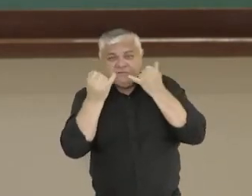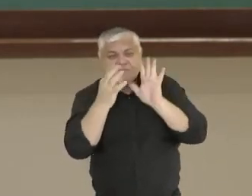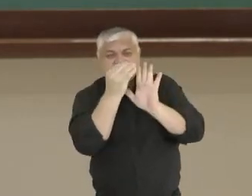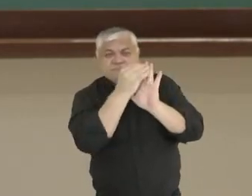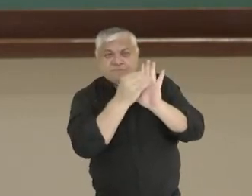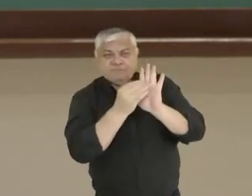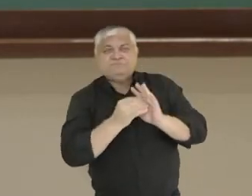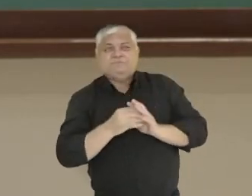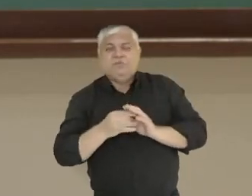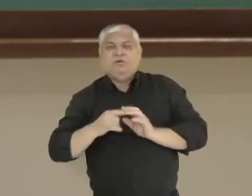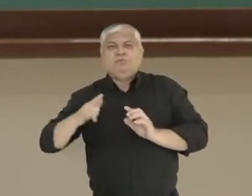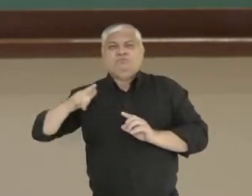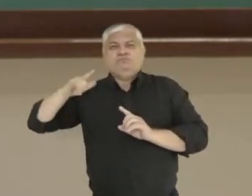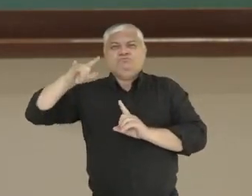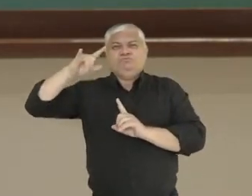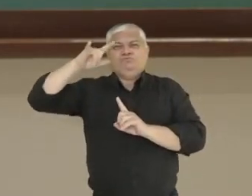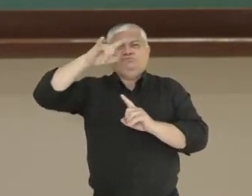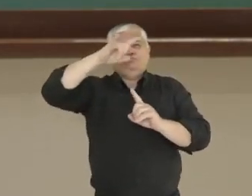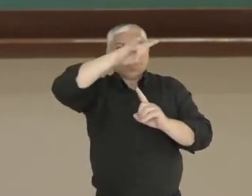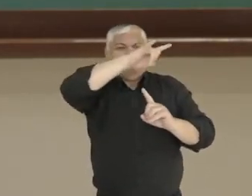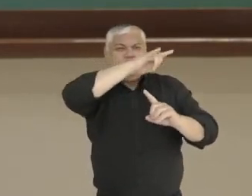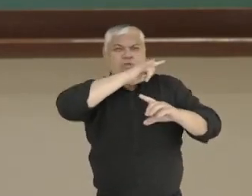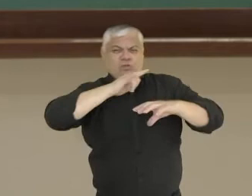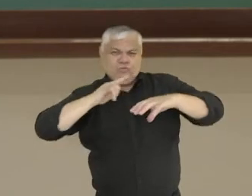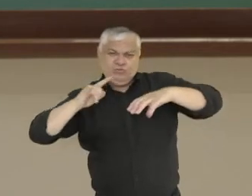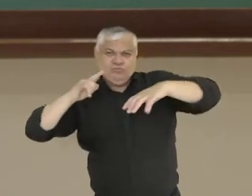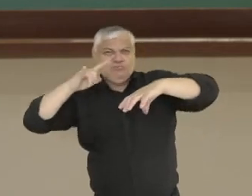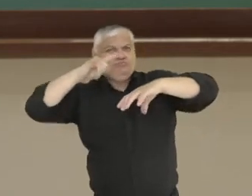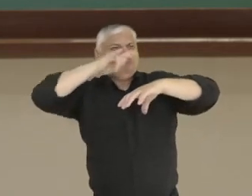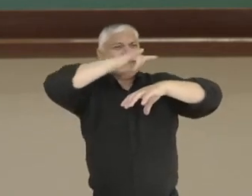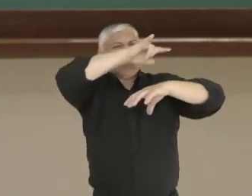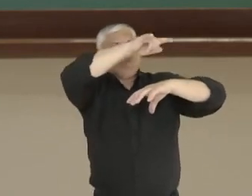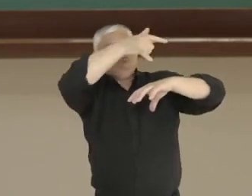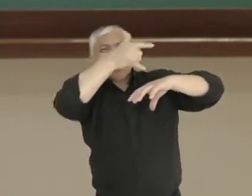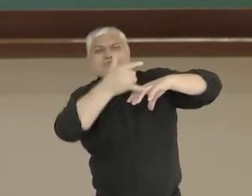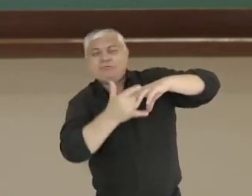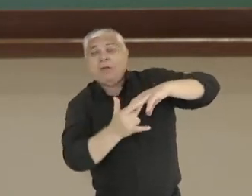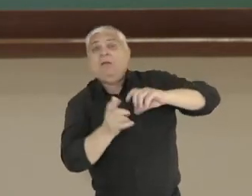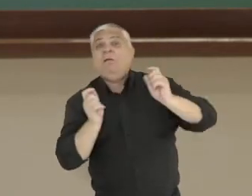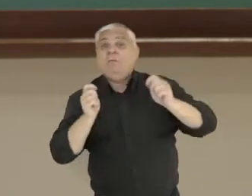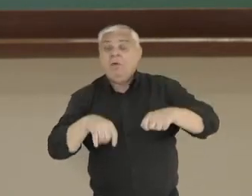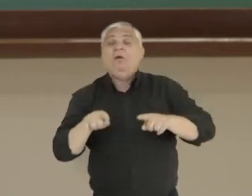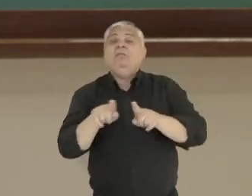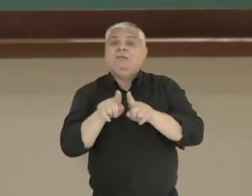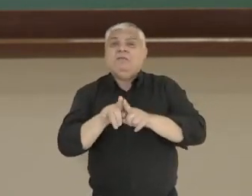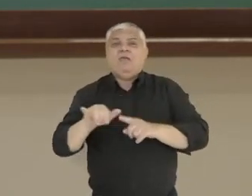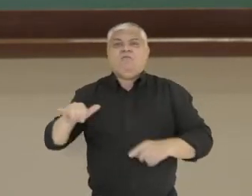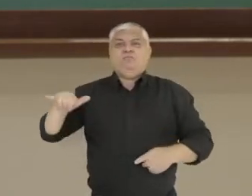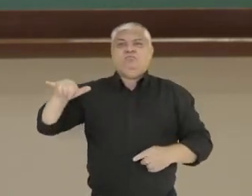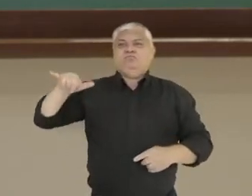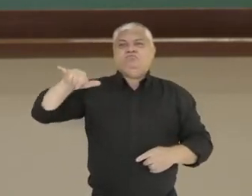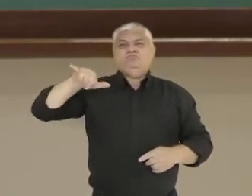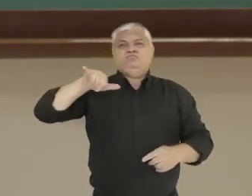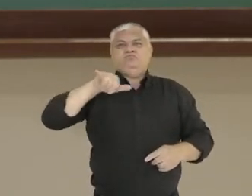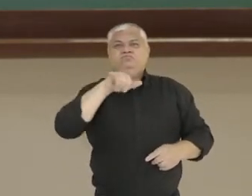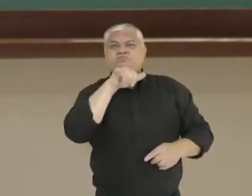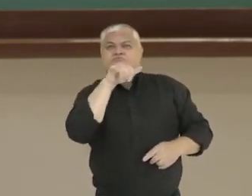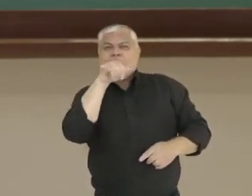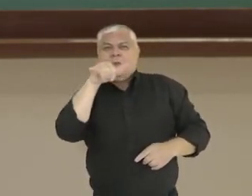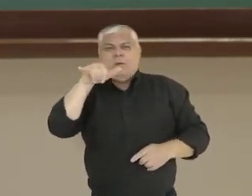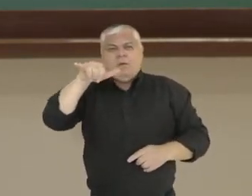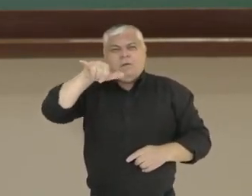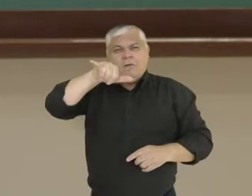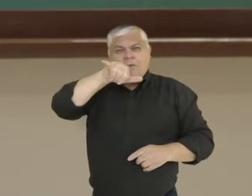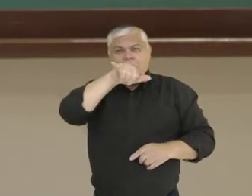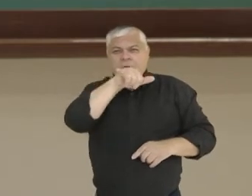drone realizando a cobertura de uma área bastante pequena, mas nós podemos ter também aviões realizando sensoriamento,